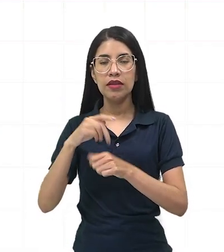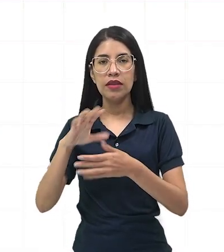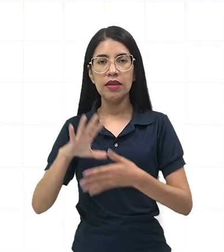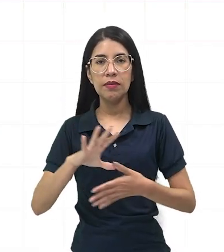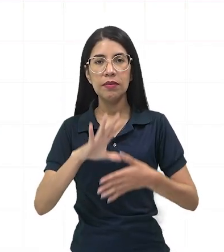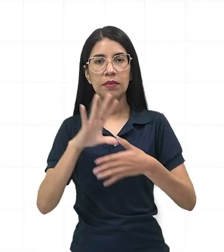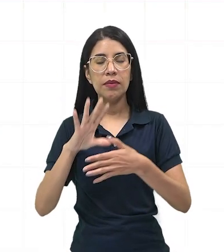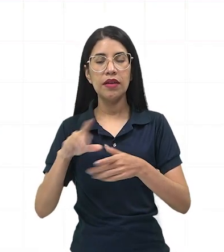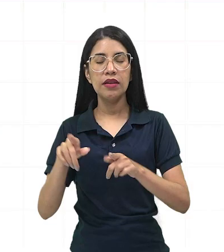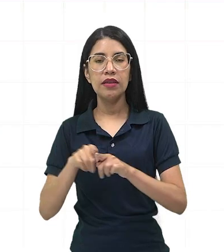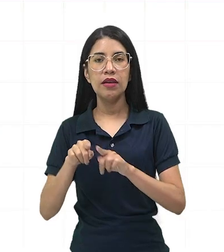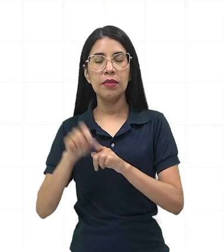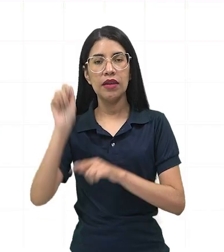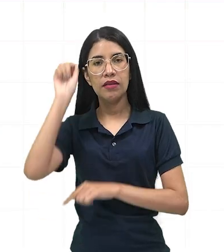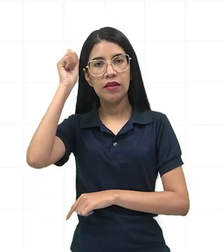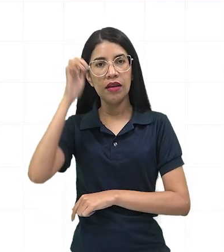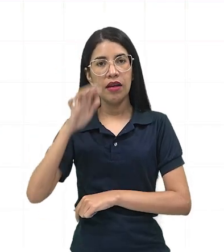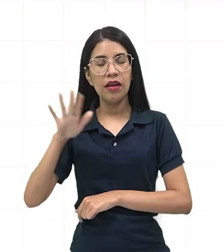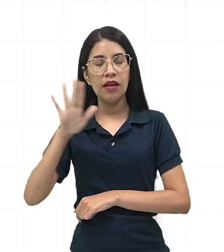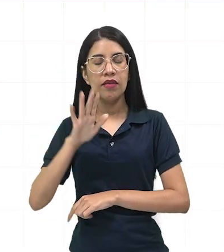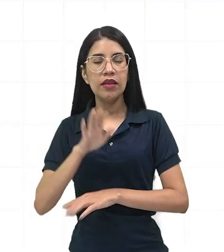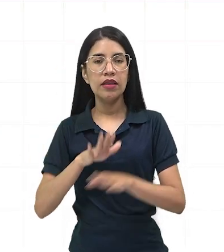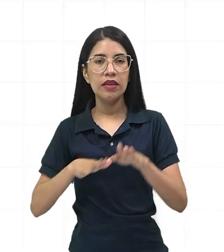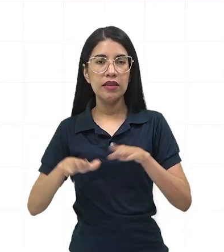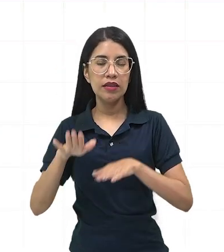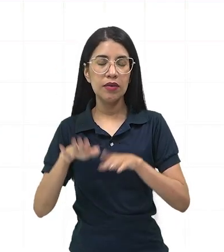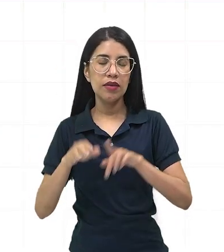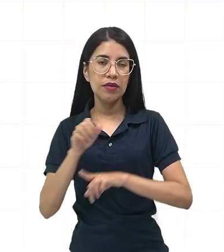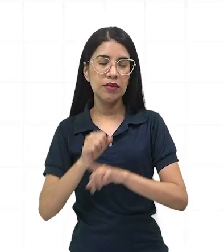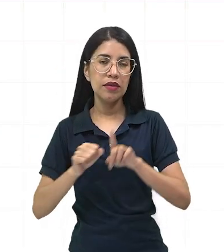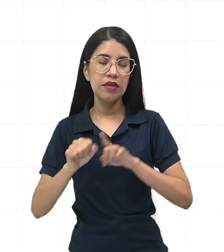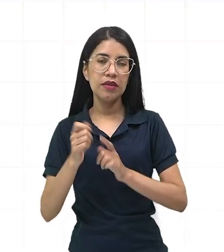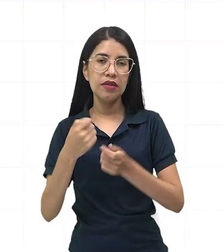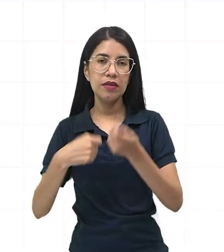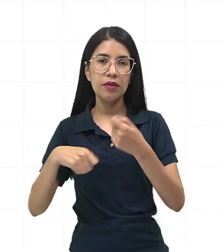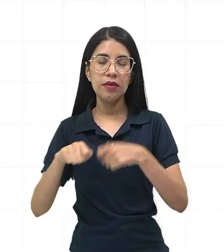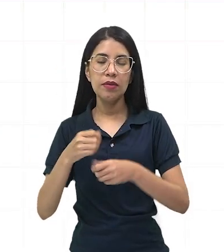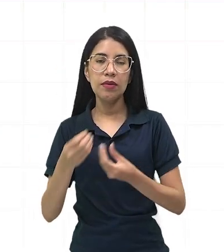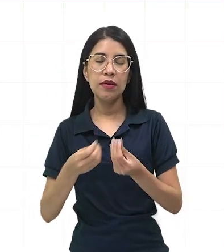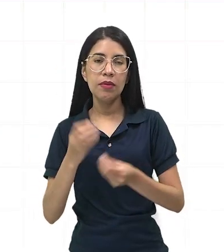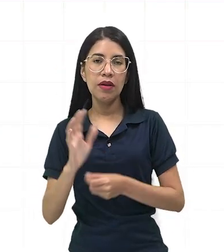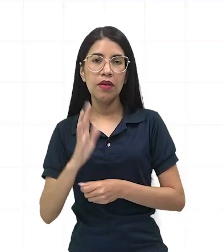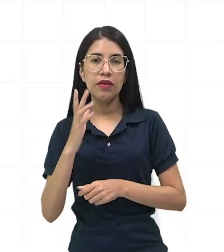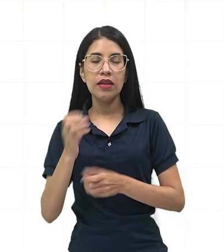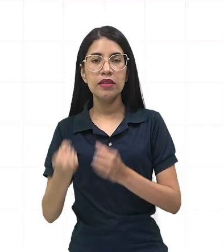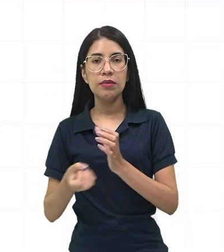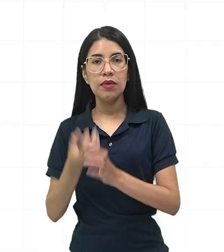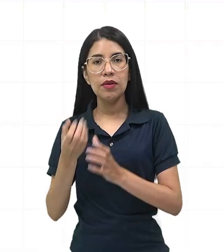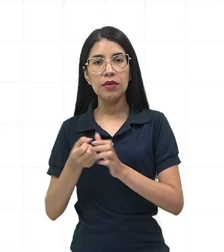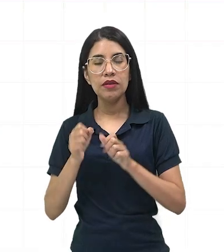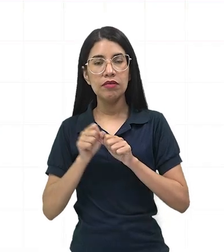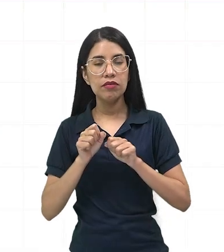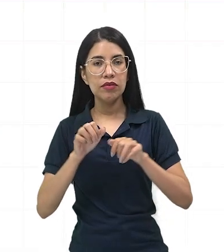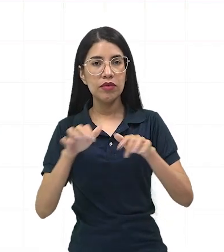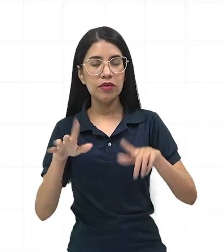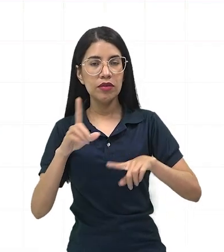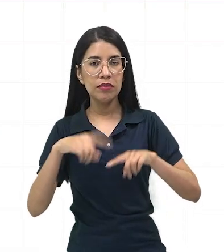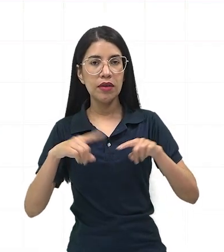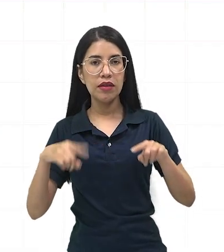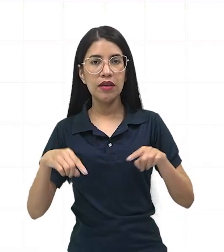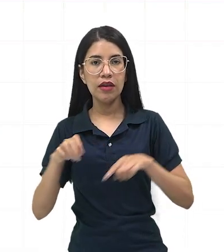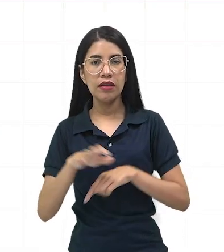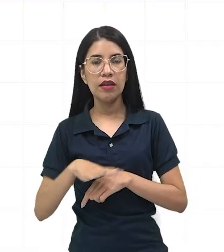da África, desigualdades sociais e econômicas e a situação de produção e circulação de produtos